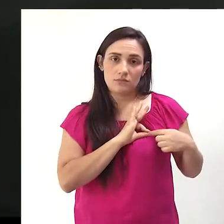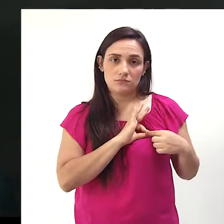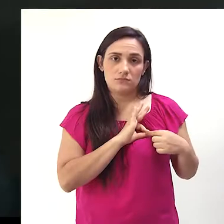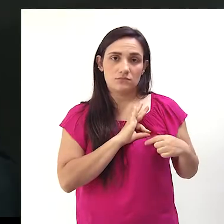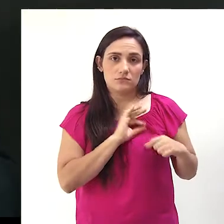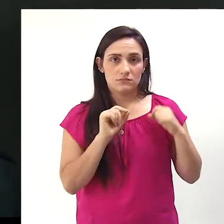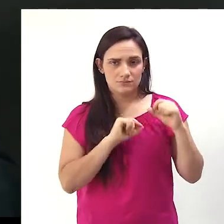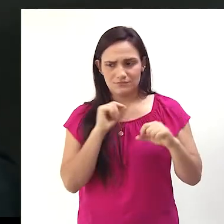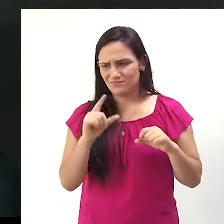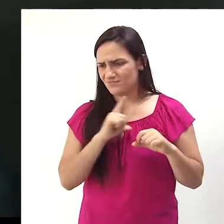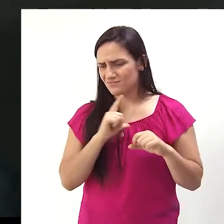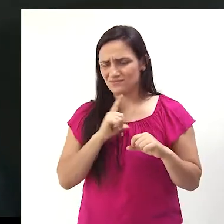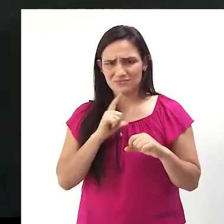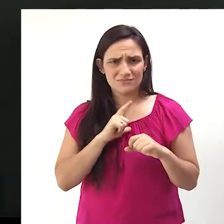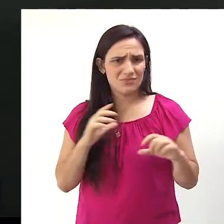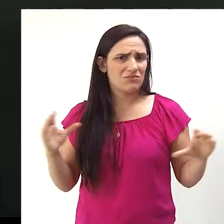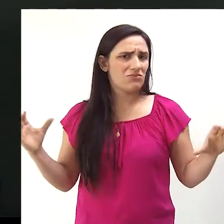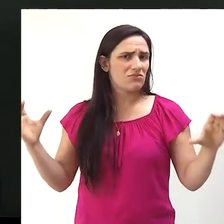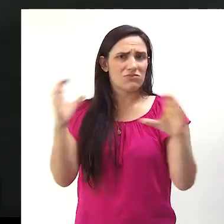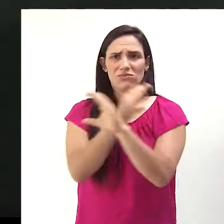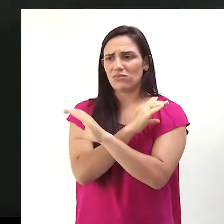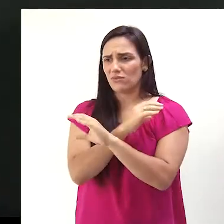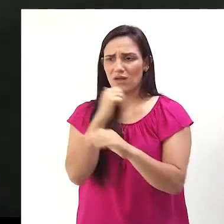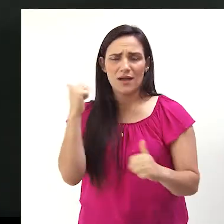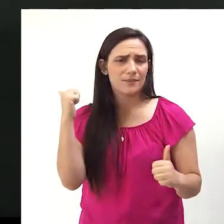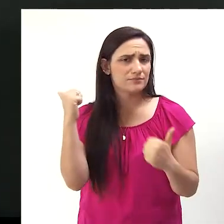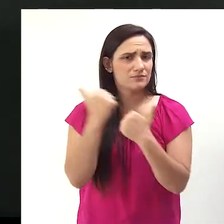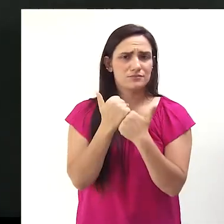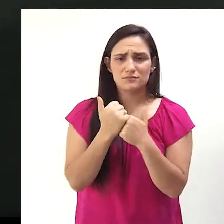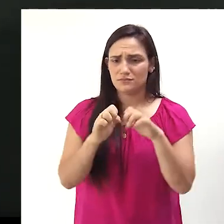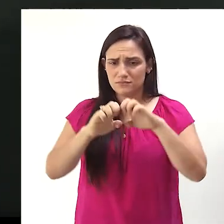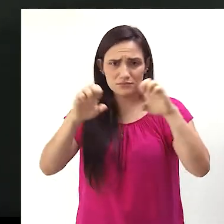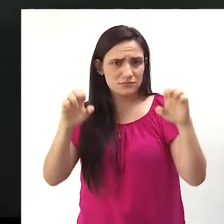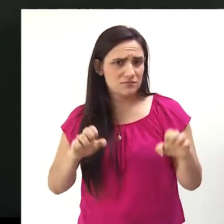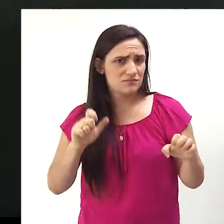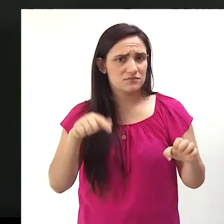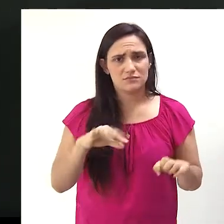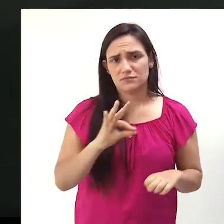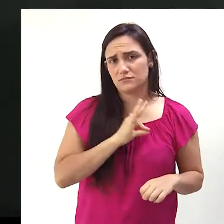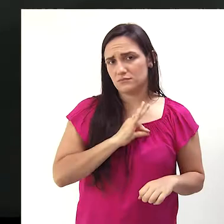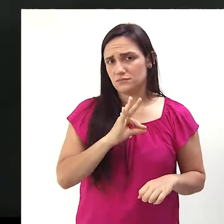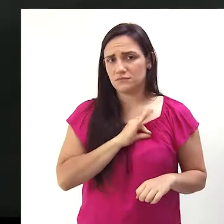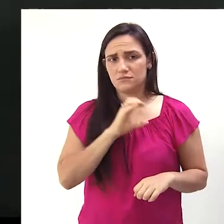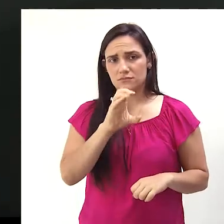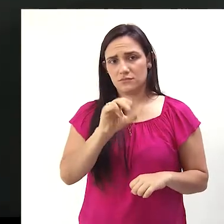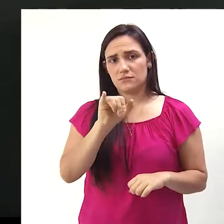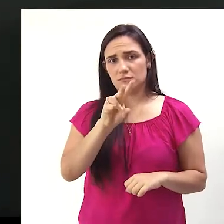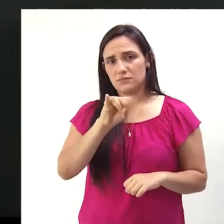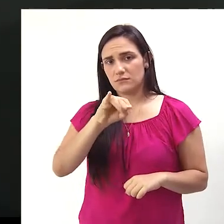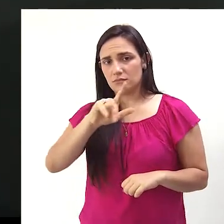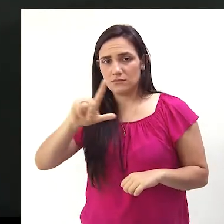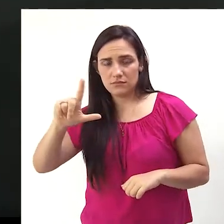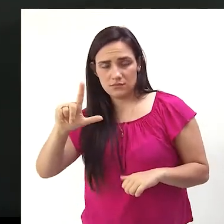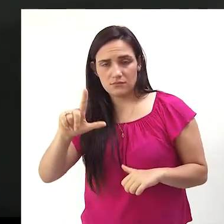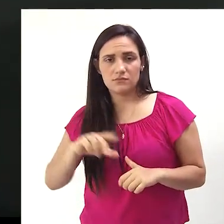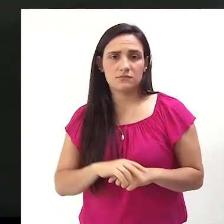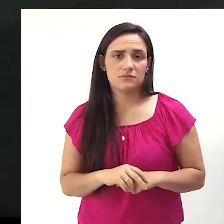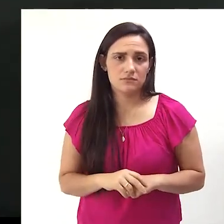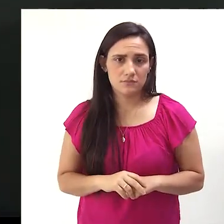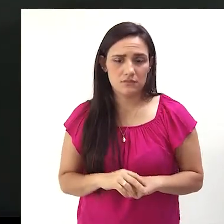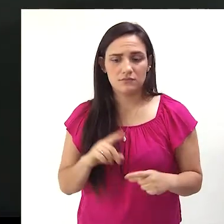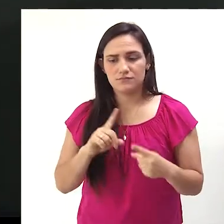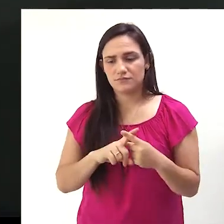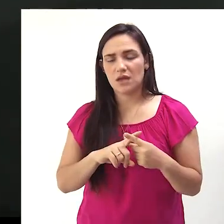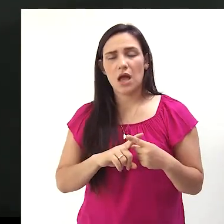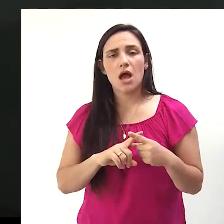Polícia Civil, a Deleagro é mais uma unidade, então nós contamos com todo o suporte, a estrutura que a própria Polícia Civil já tem em